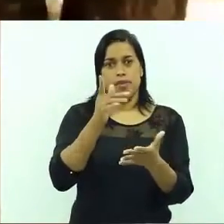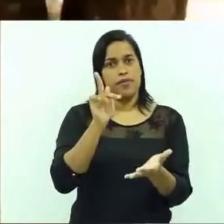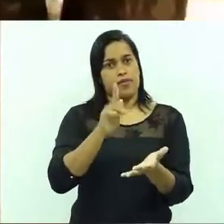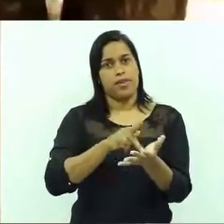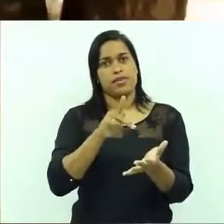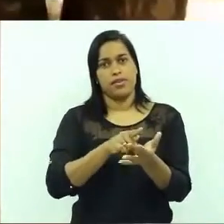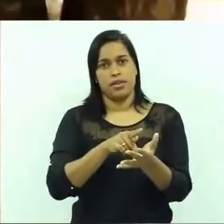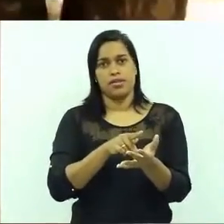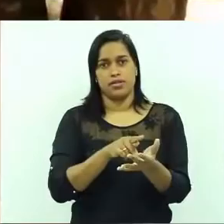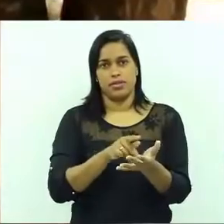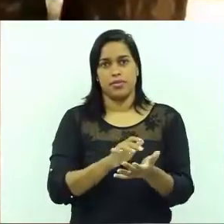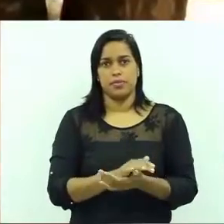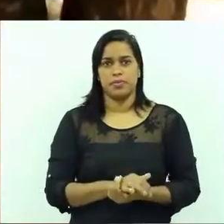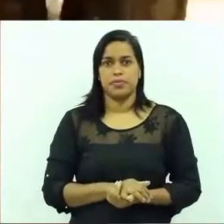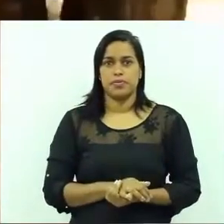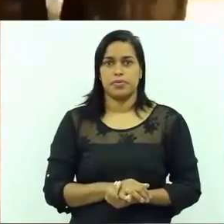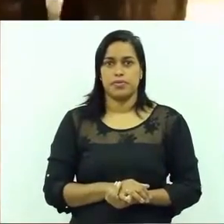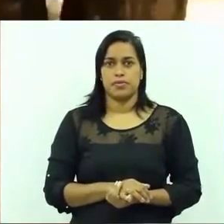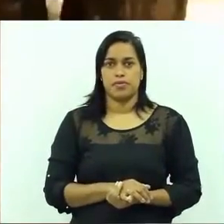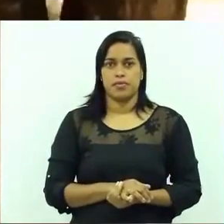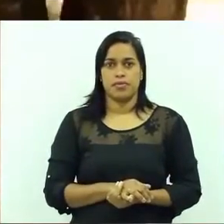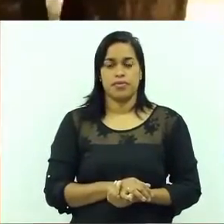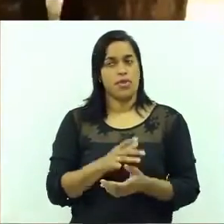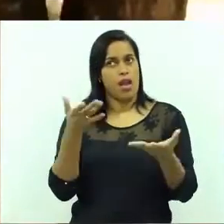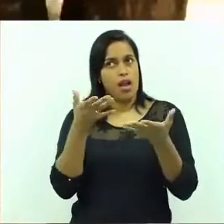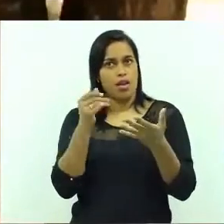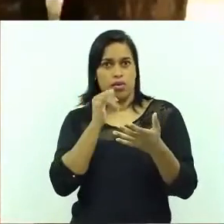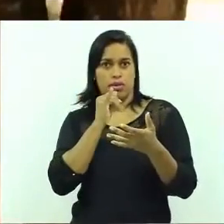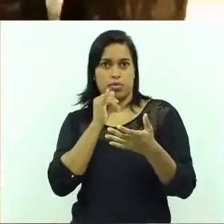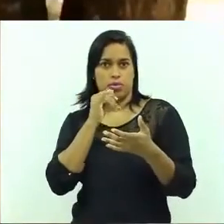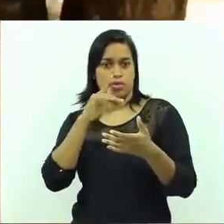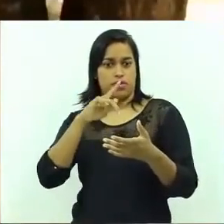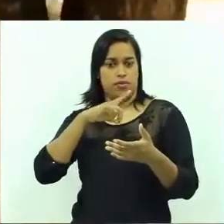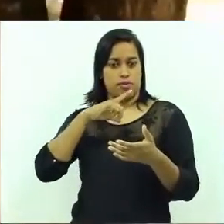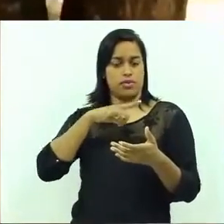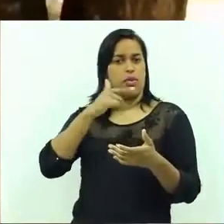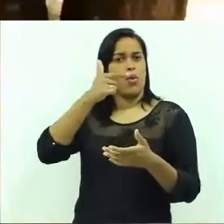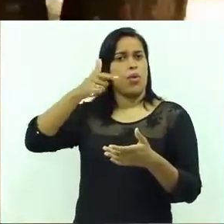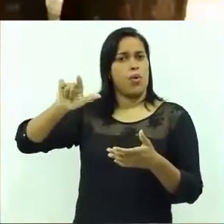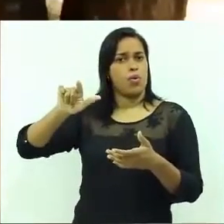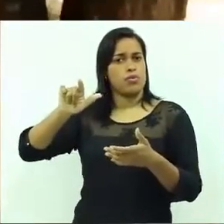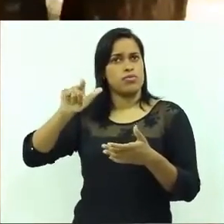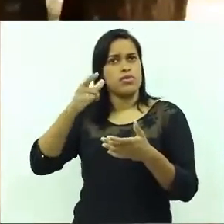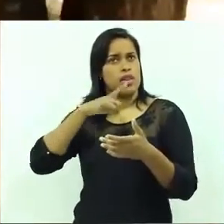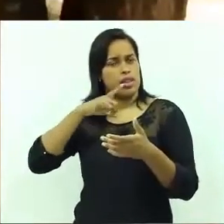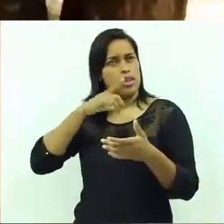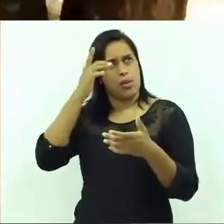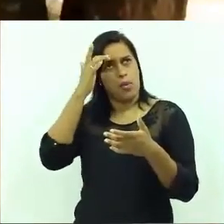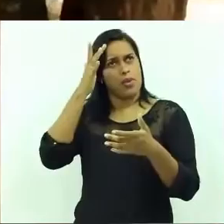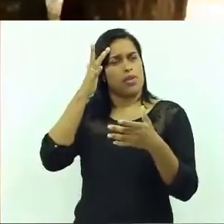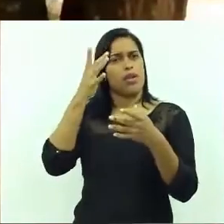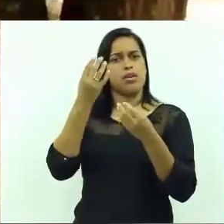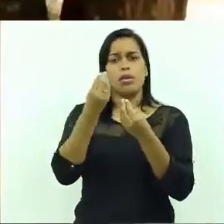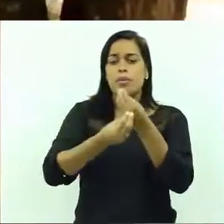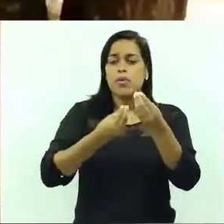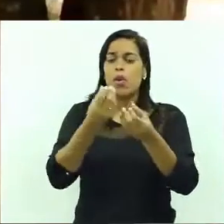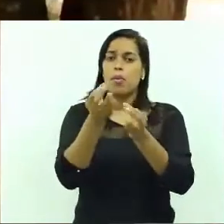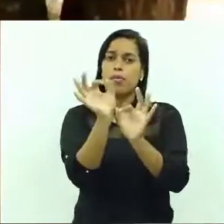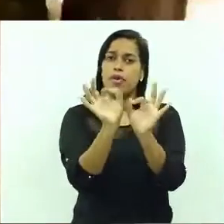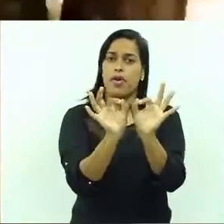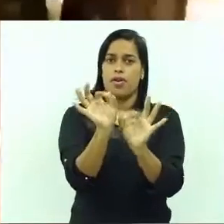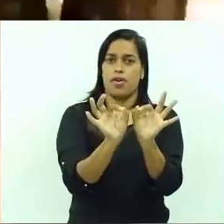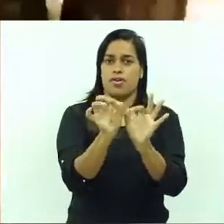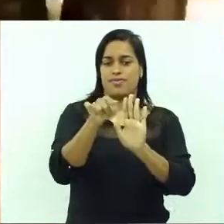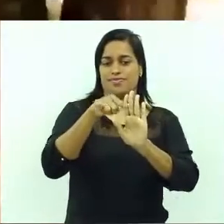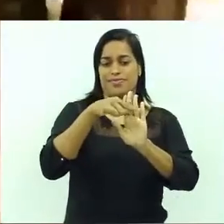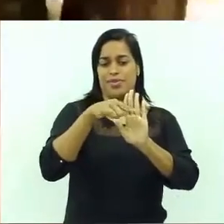realidade. A questão é a seguinte, agora você tem uma ideia, próximo passo. Próximo passo é escrever um plano de